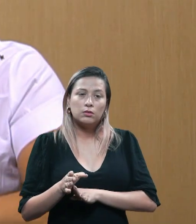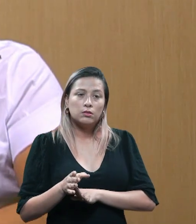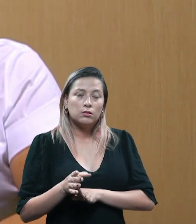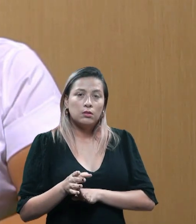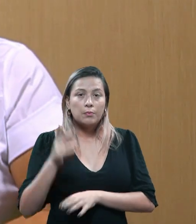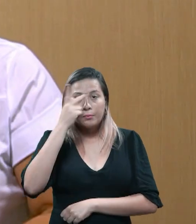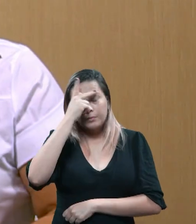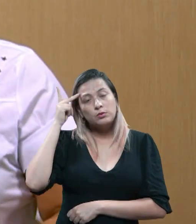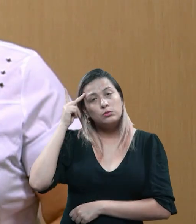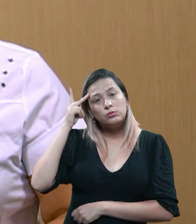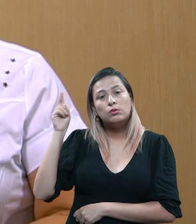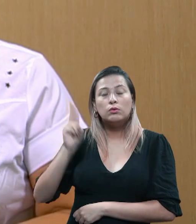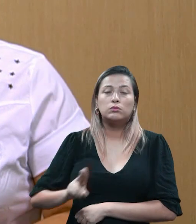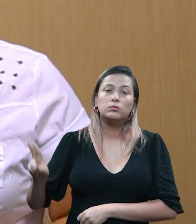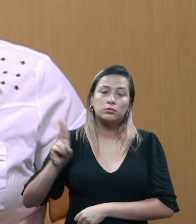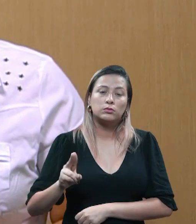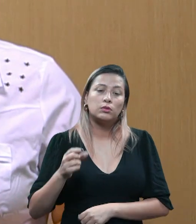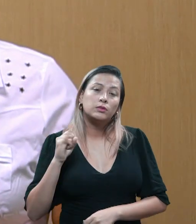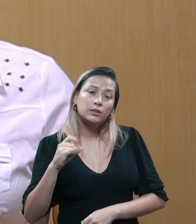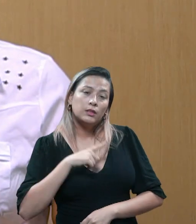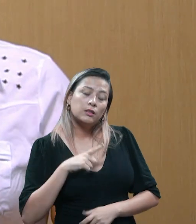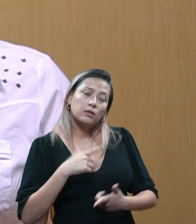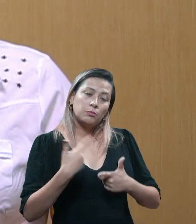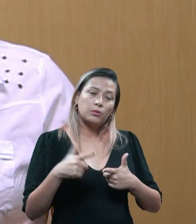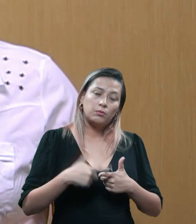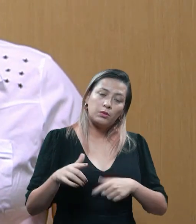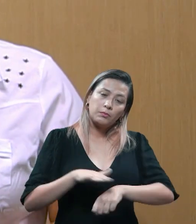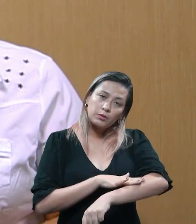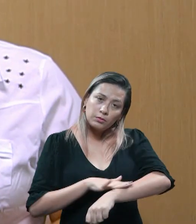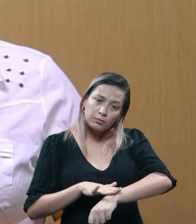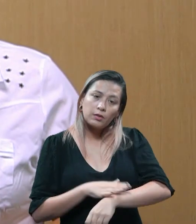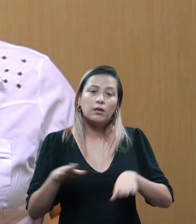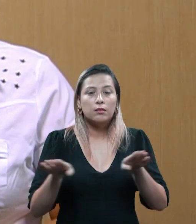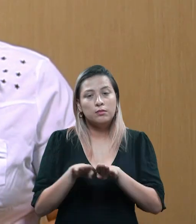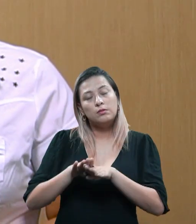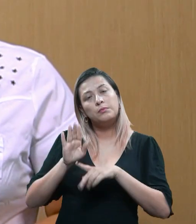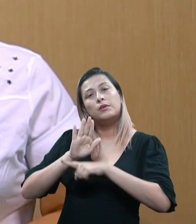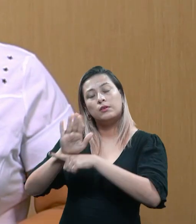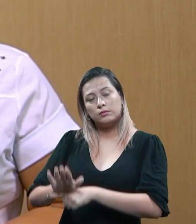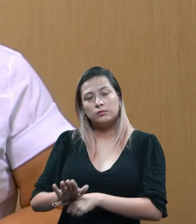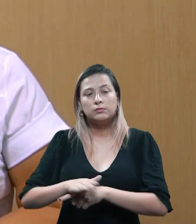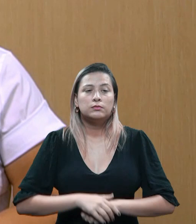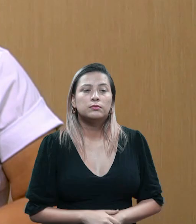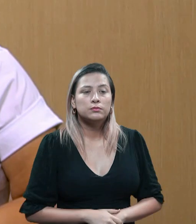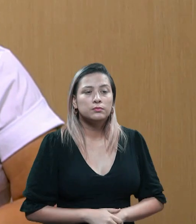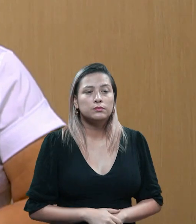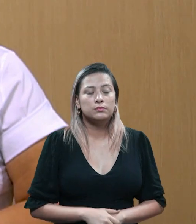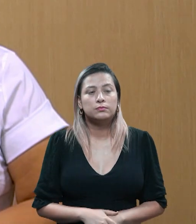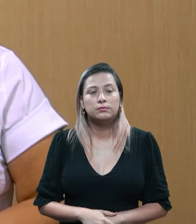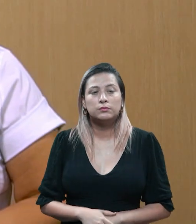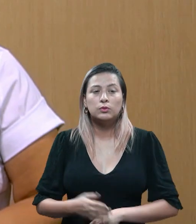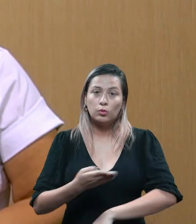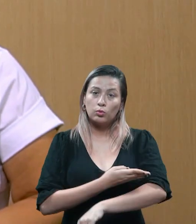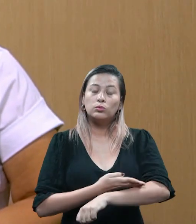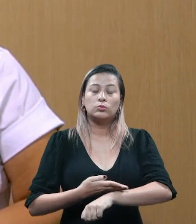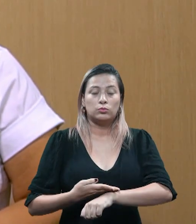ele foi acometido por algum problema de pele, você pode ajudá-lo a prevenir. Então, quais são os hábitos higiênicos